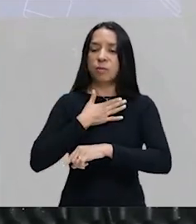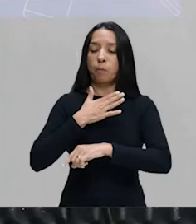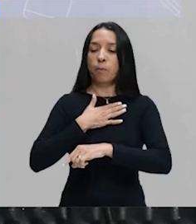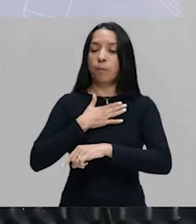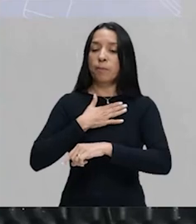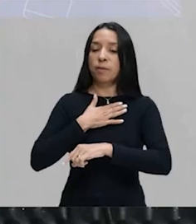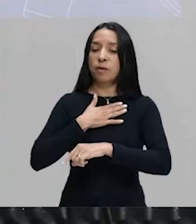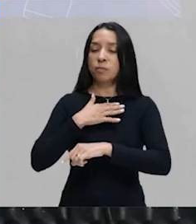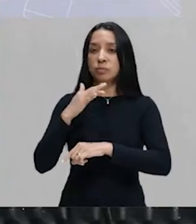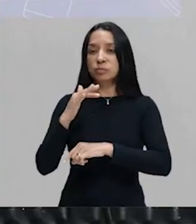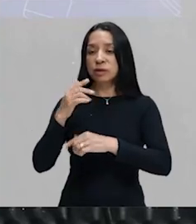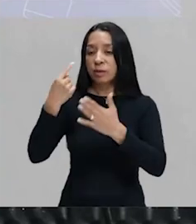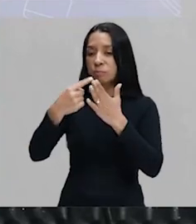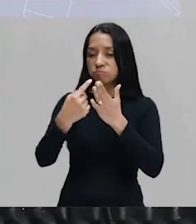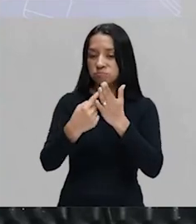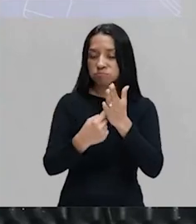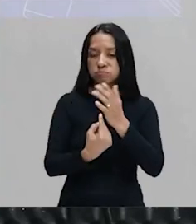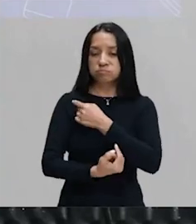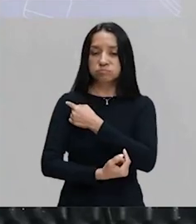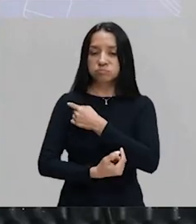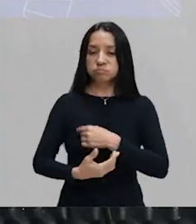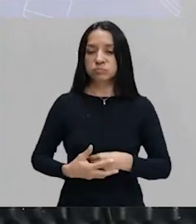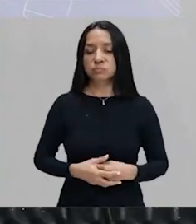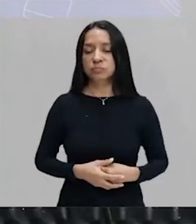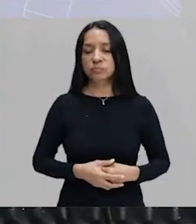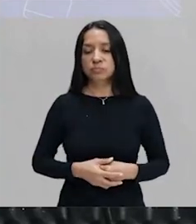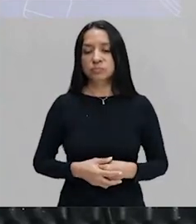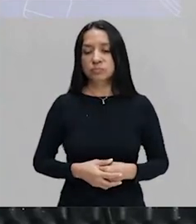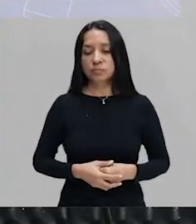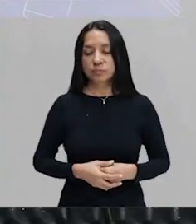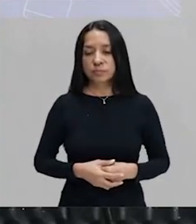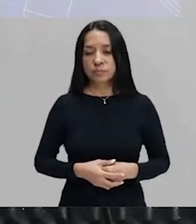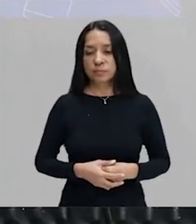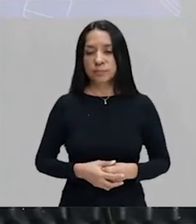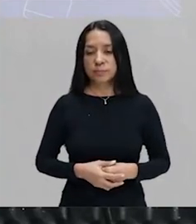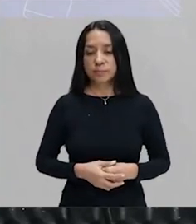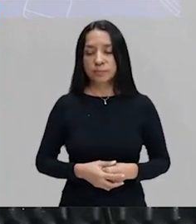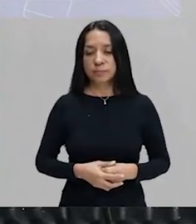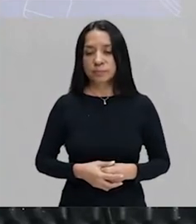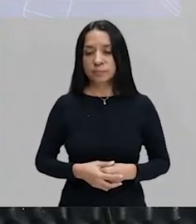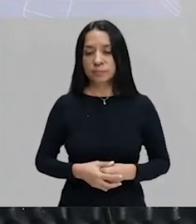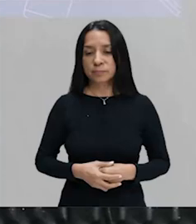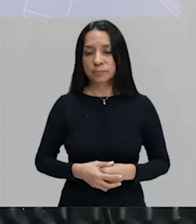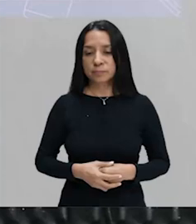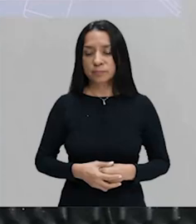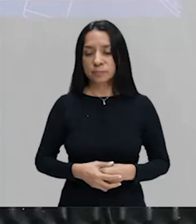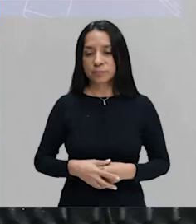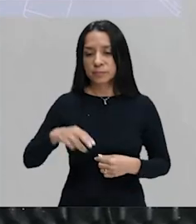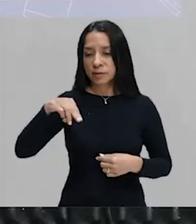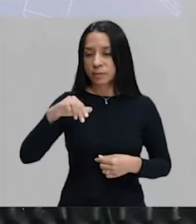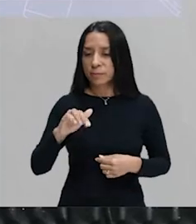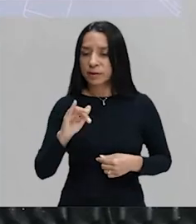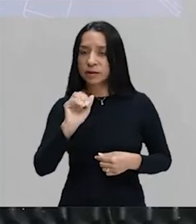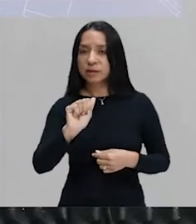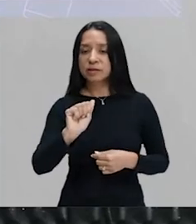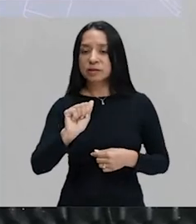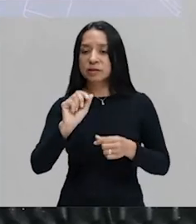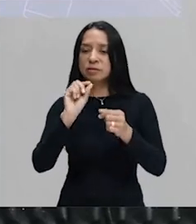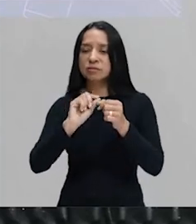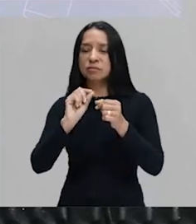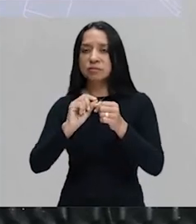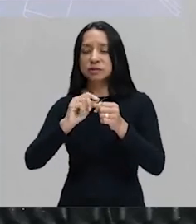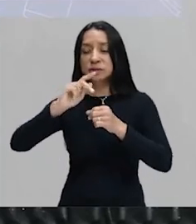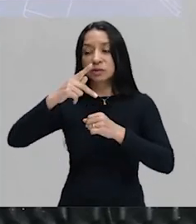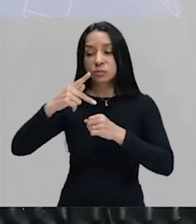sonhos. Maria está haciendo sus tarefas. Sus tareas. Maria está